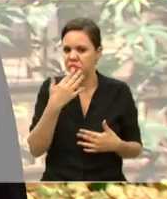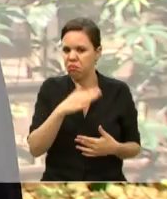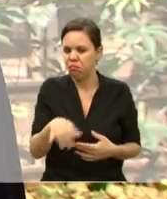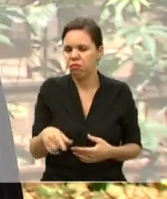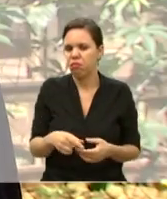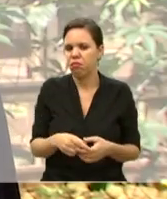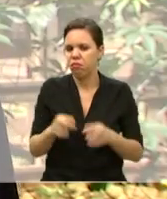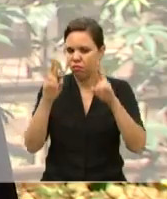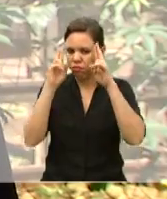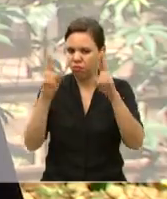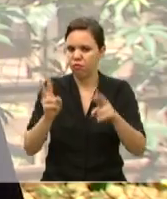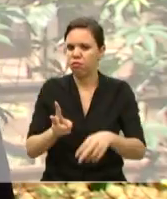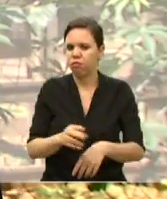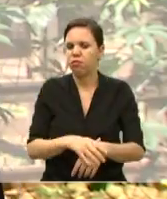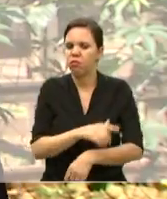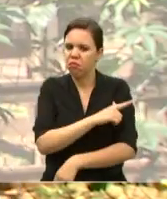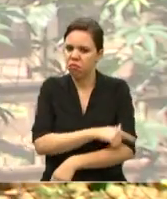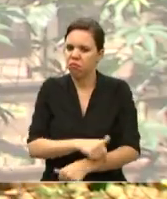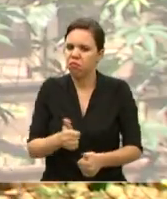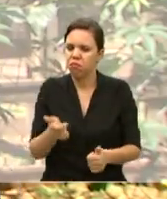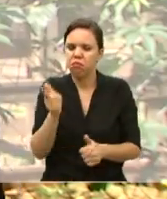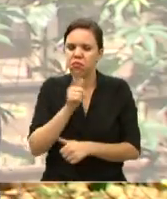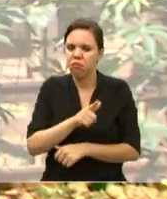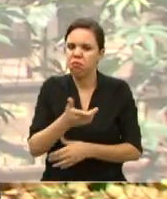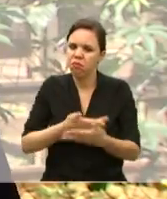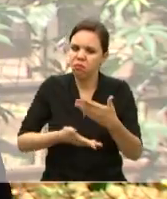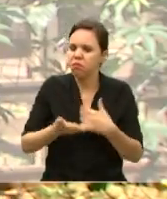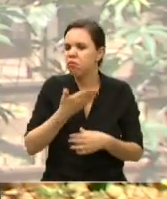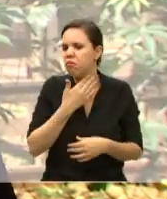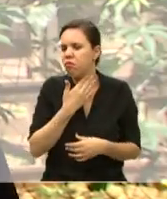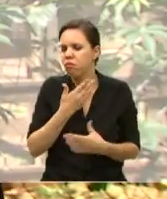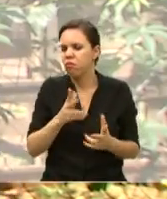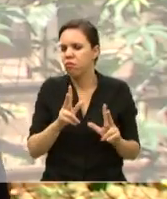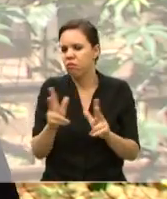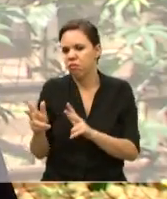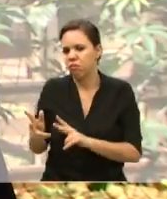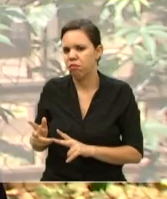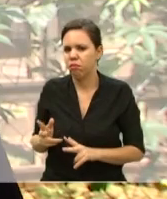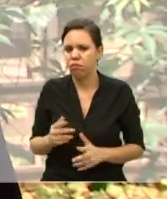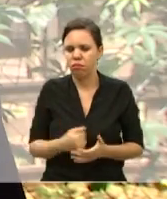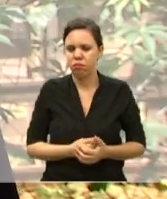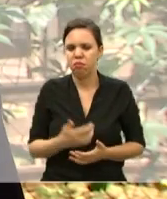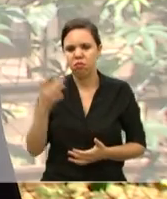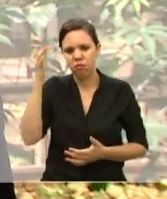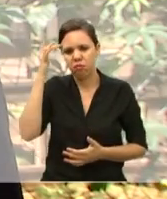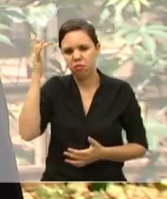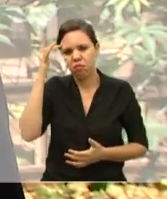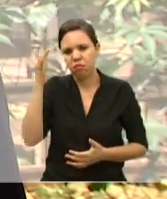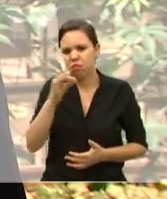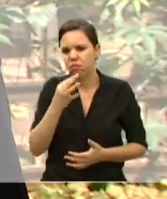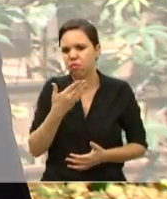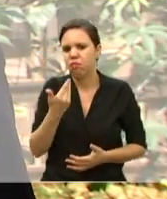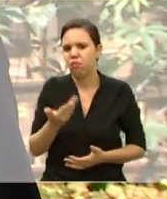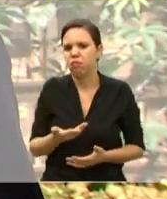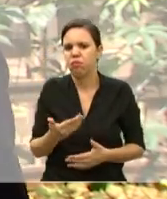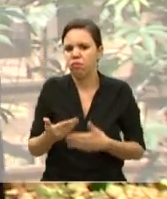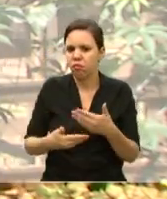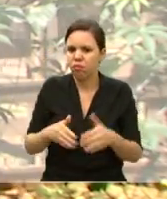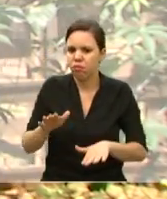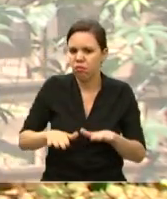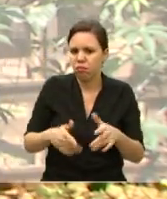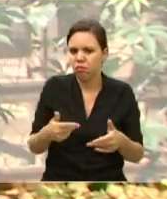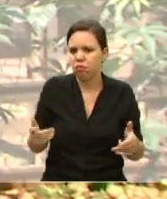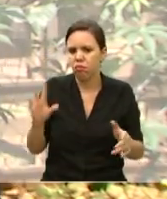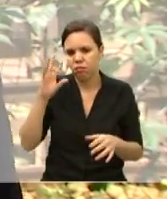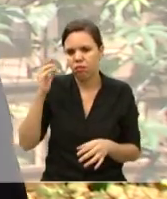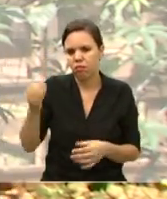eles são respeitosos, como eles conseguem conversar com muito mais maturidade para diferentes situações, como